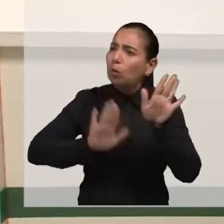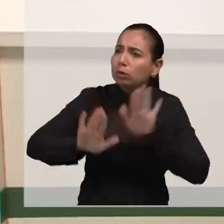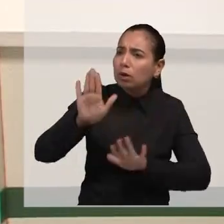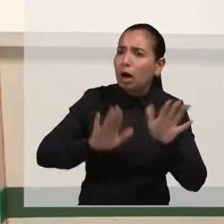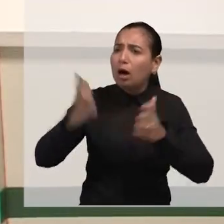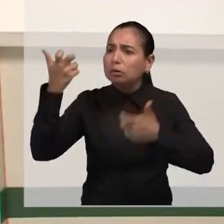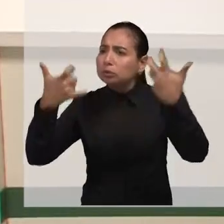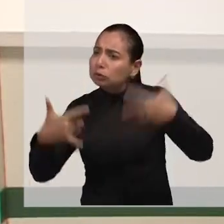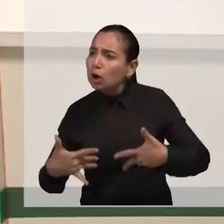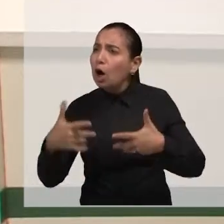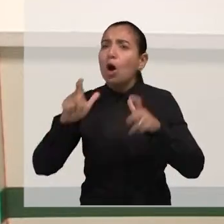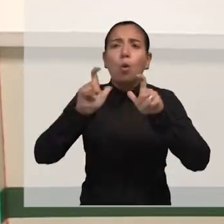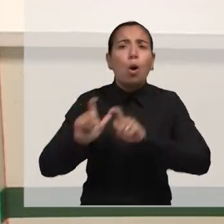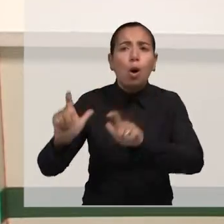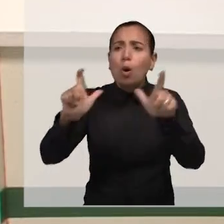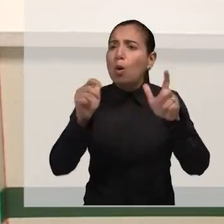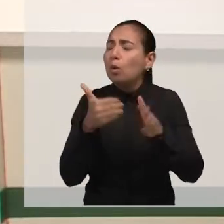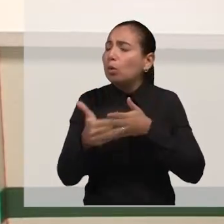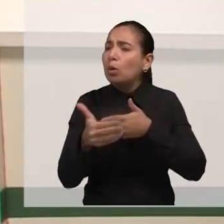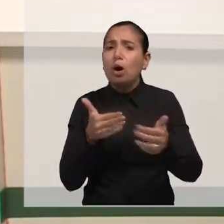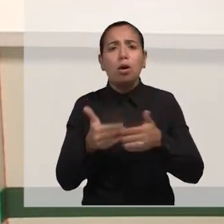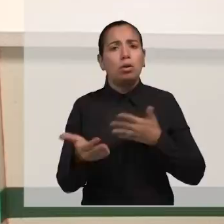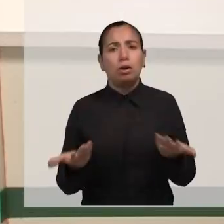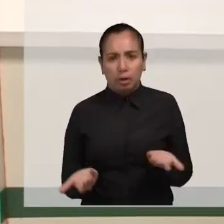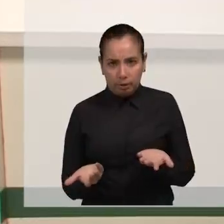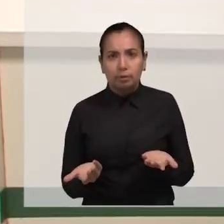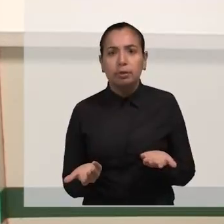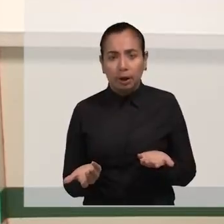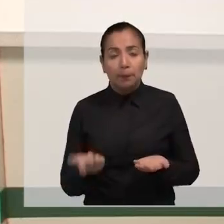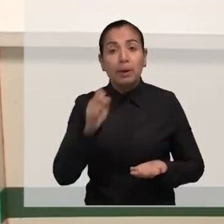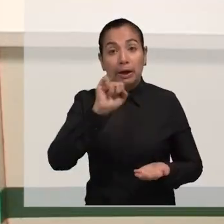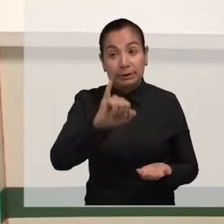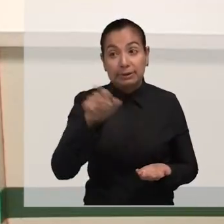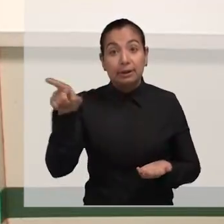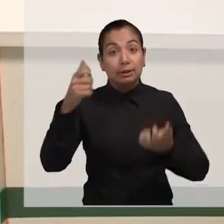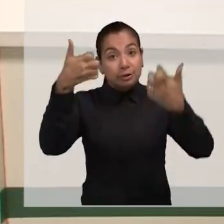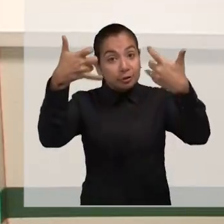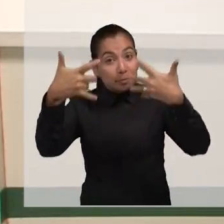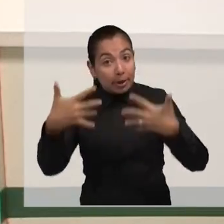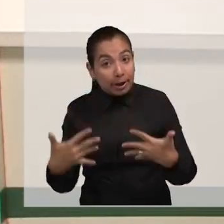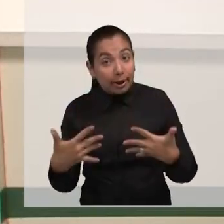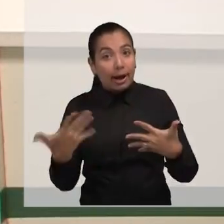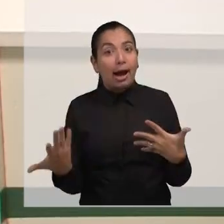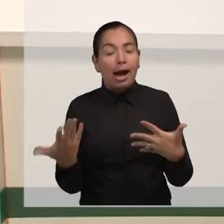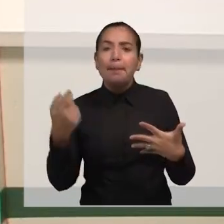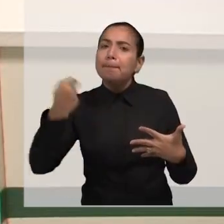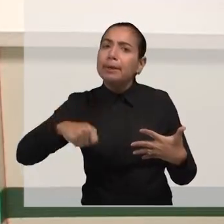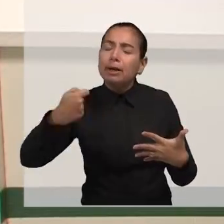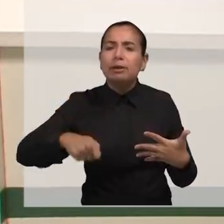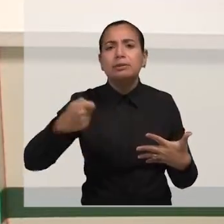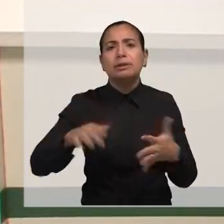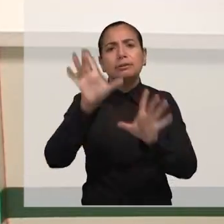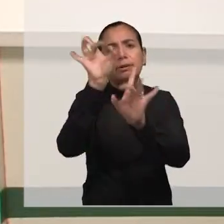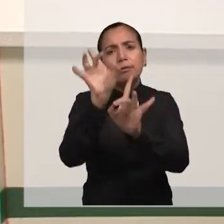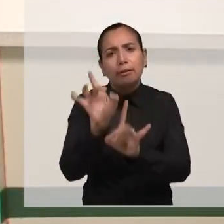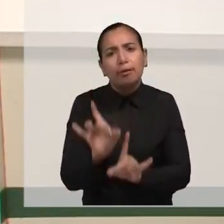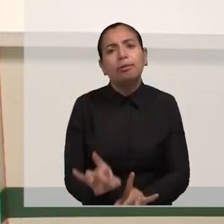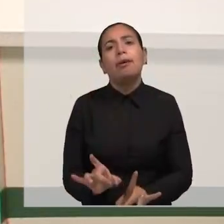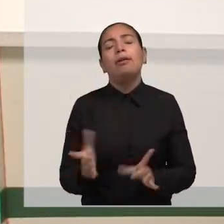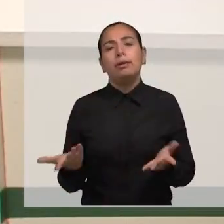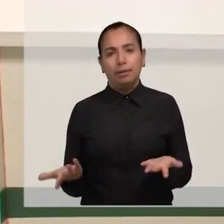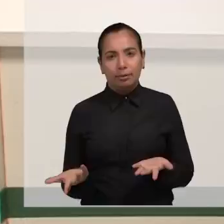for, aonde for e como for, aí não tem. Por exemplo, se ele entrar no assunto desse, ele tem que explicar e